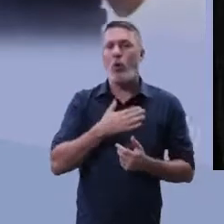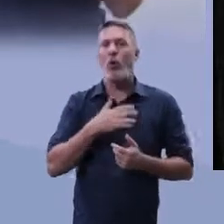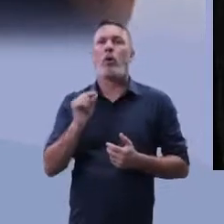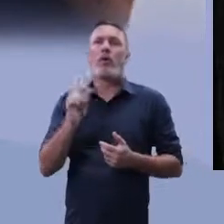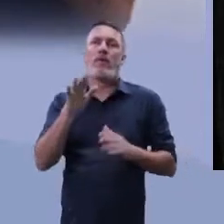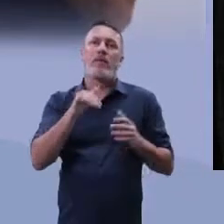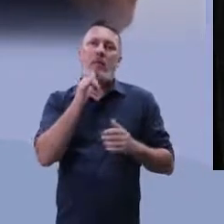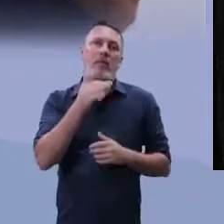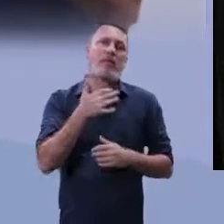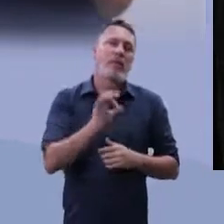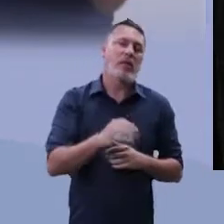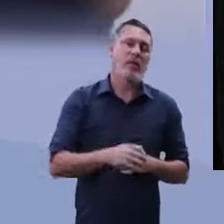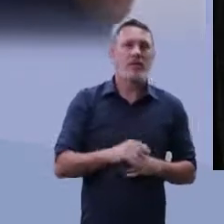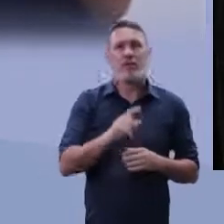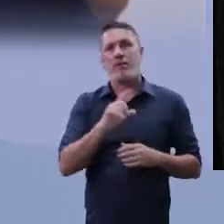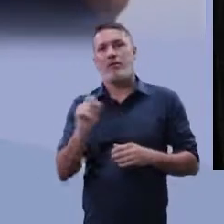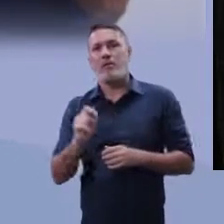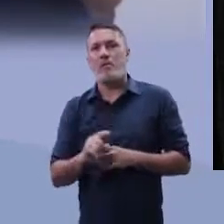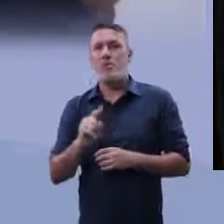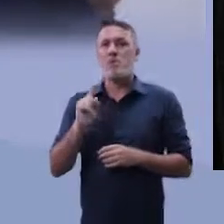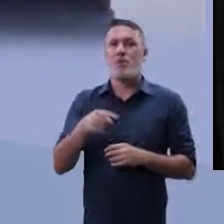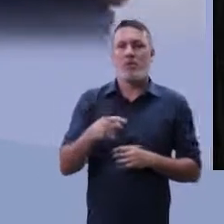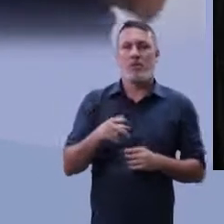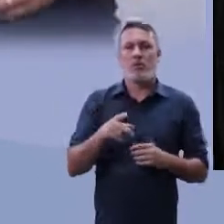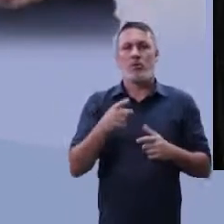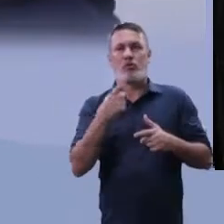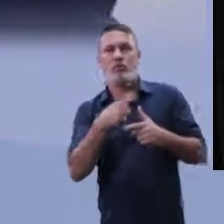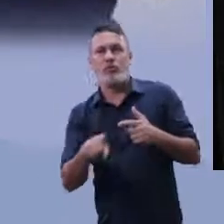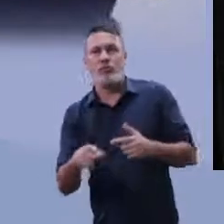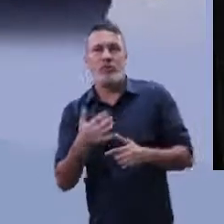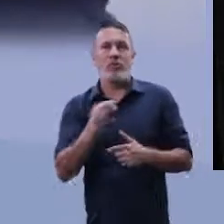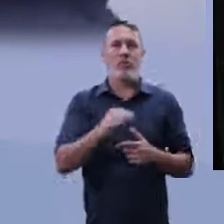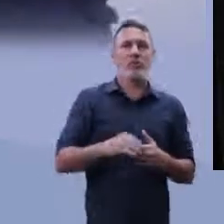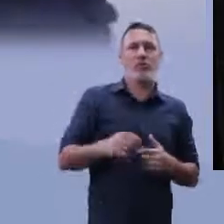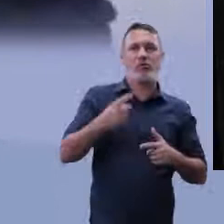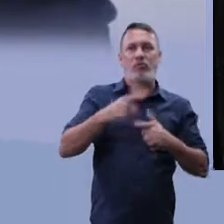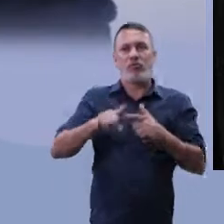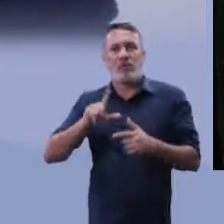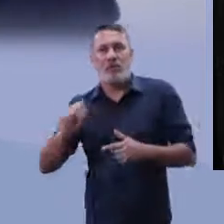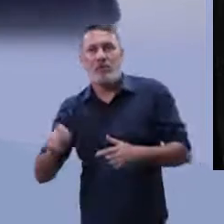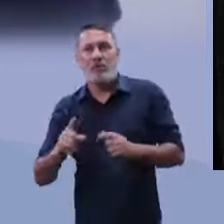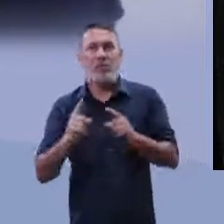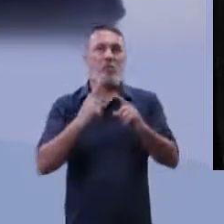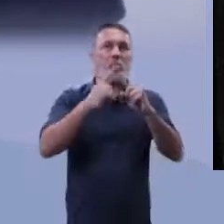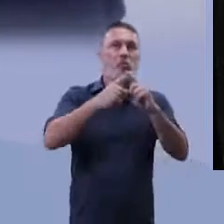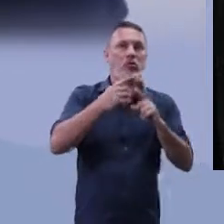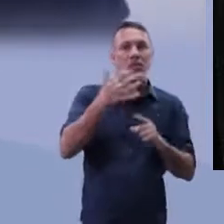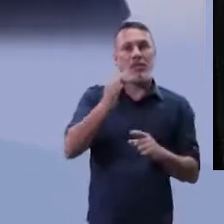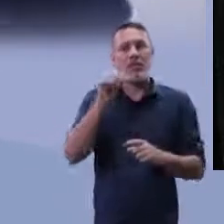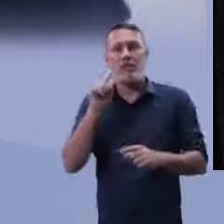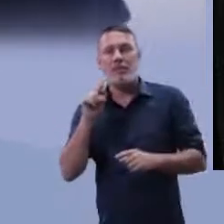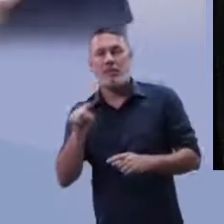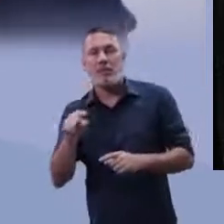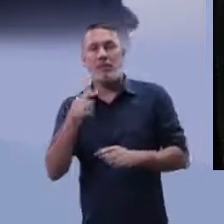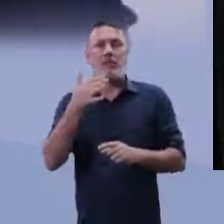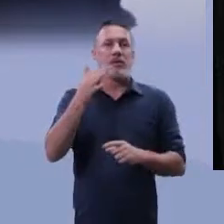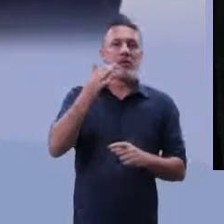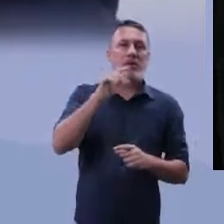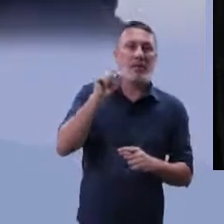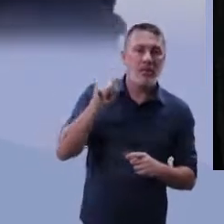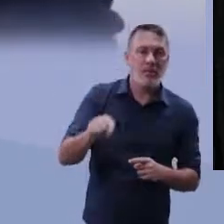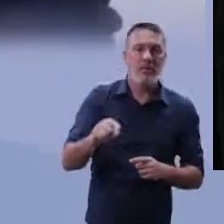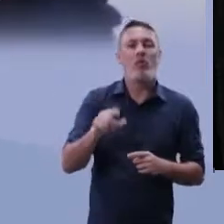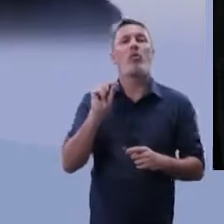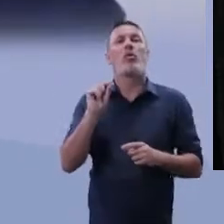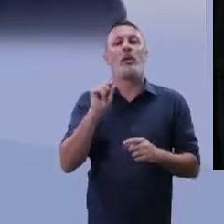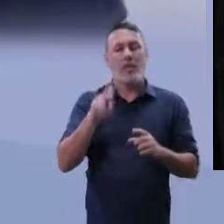Enem adora trabalhar com 10, 100, 1.000, com esses valores. Dividir por 10, 100 mil. O que é multiplicar por 10,